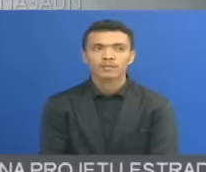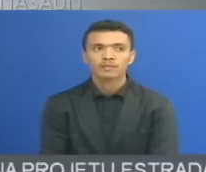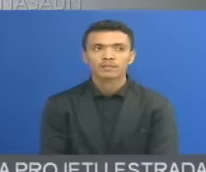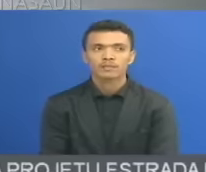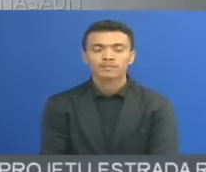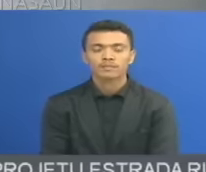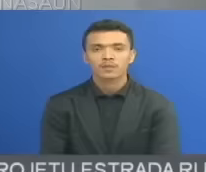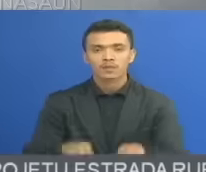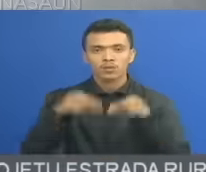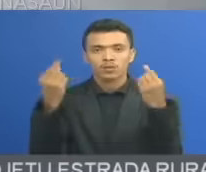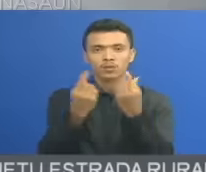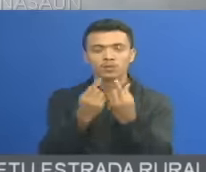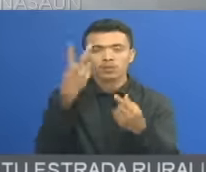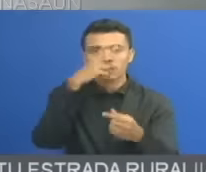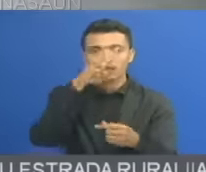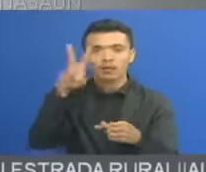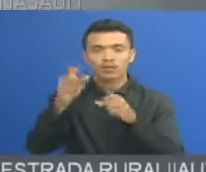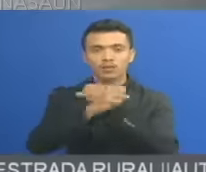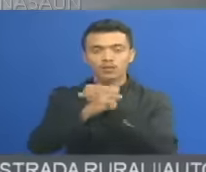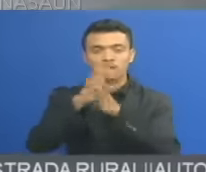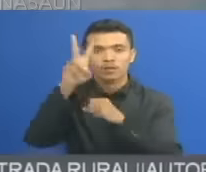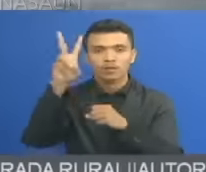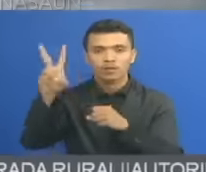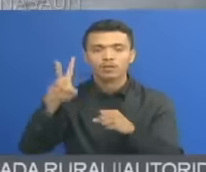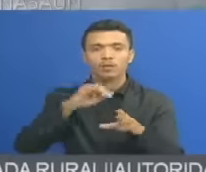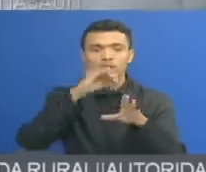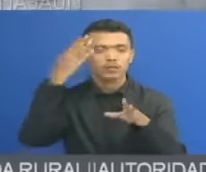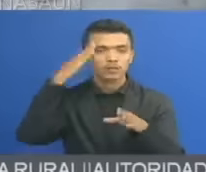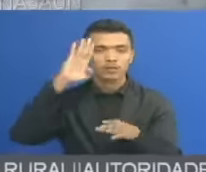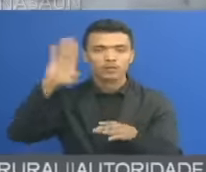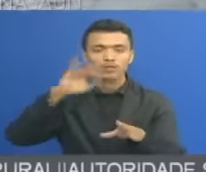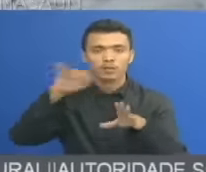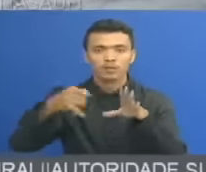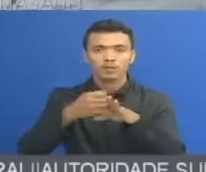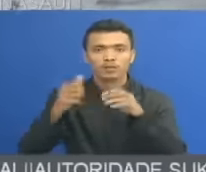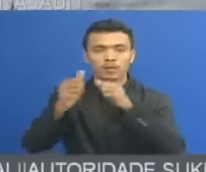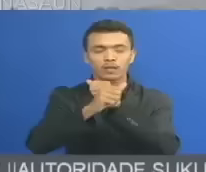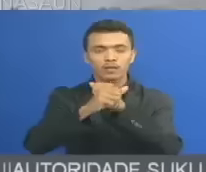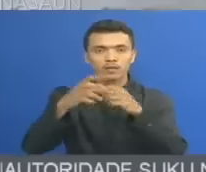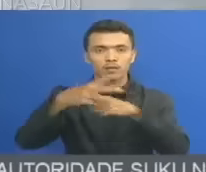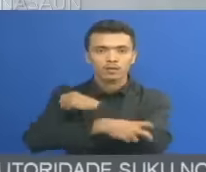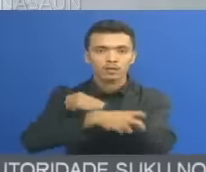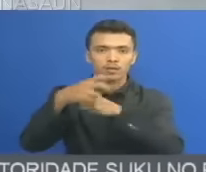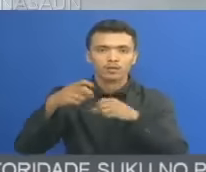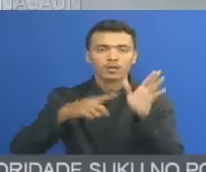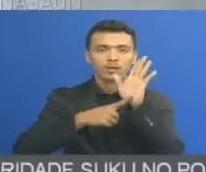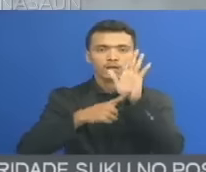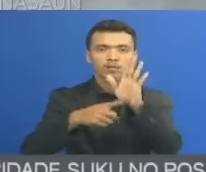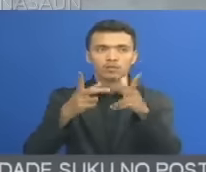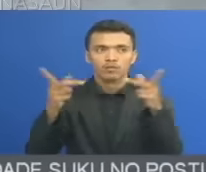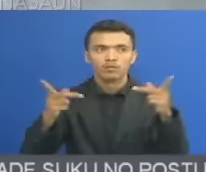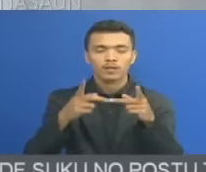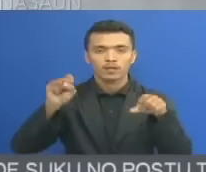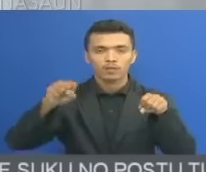Equipa conjunto consegue detectar um suspeito na rua. Deve desconfia e envolve a ação não que refere. Onde bele há tudo fatin, no